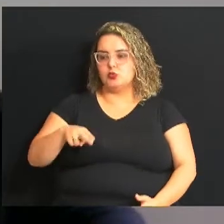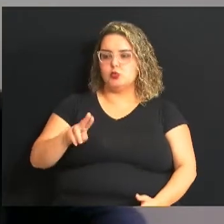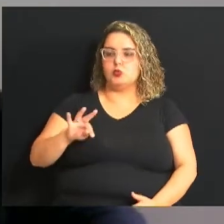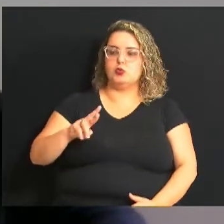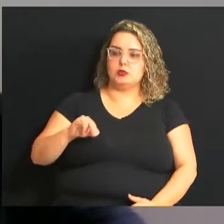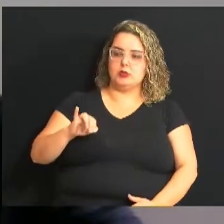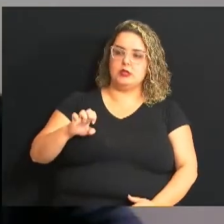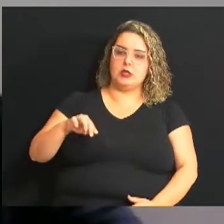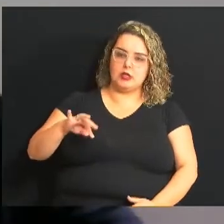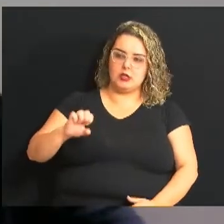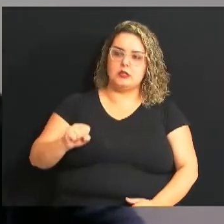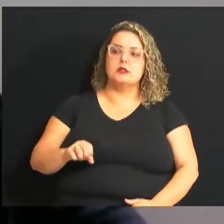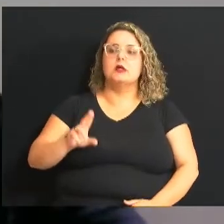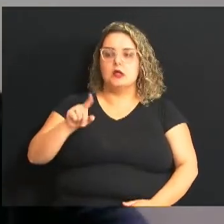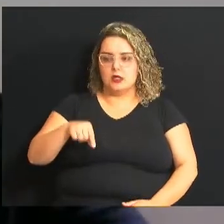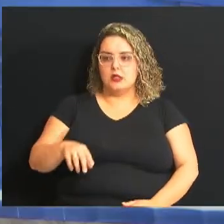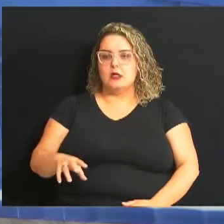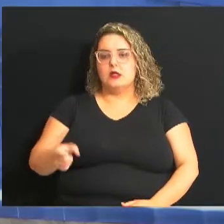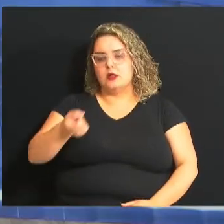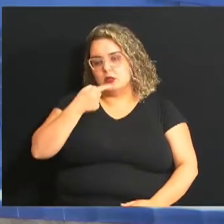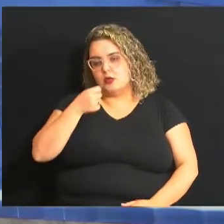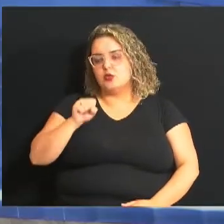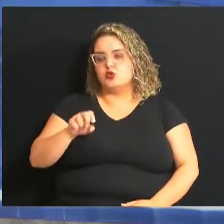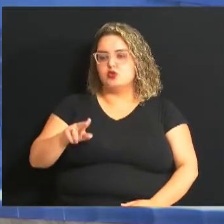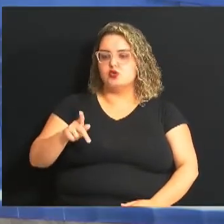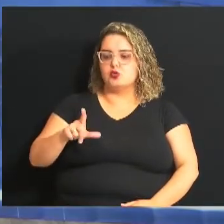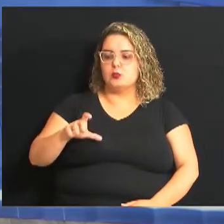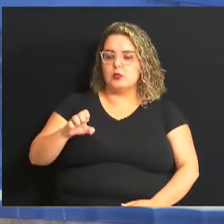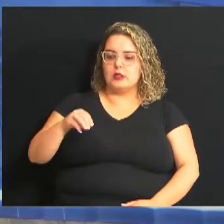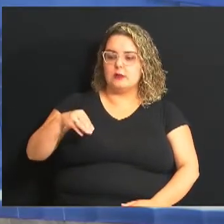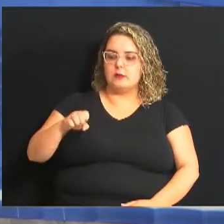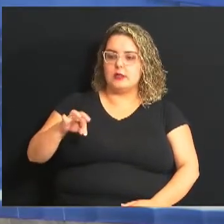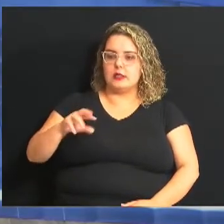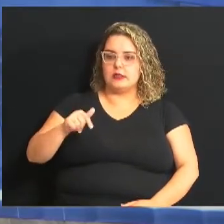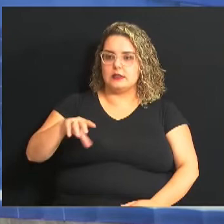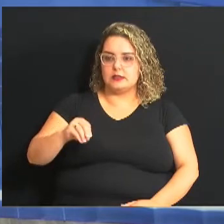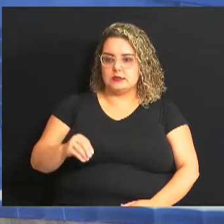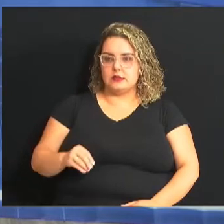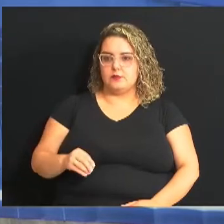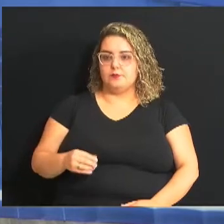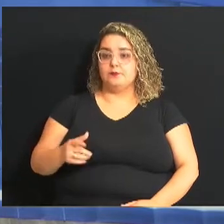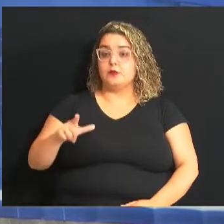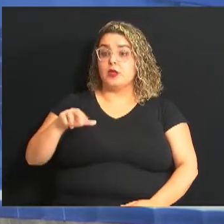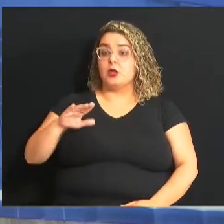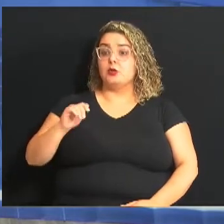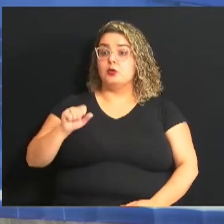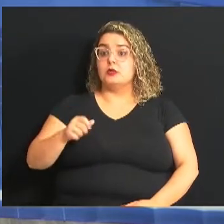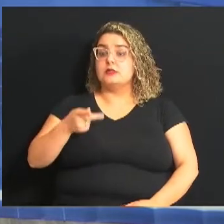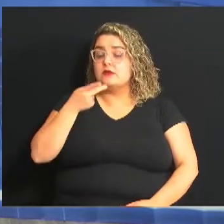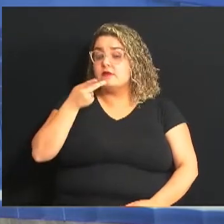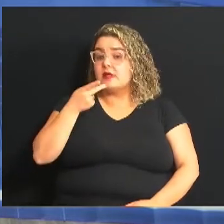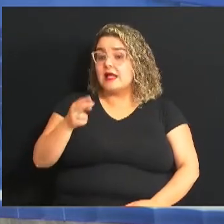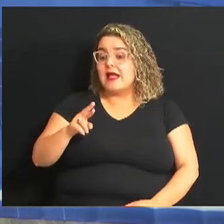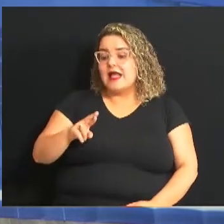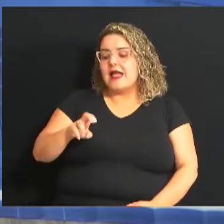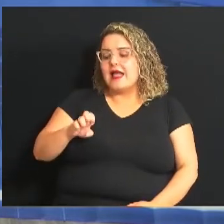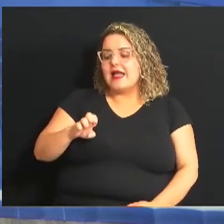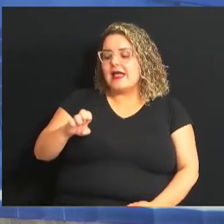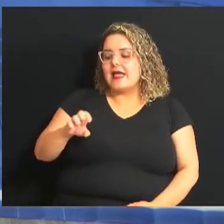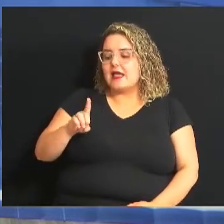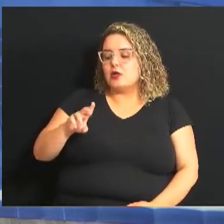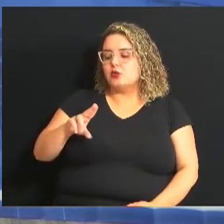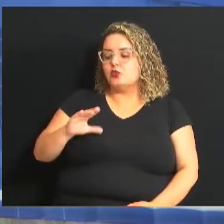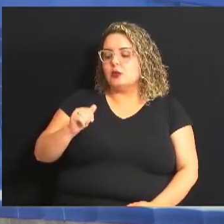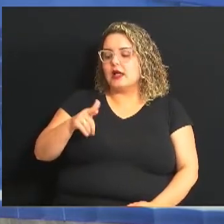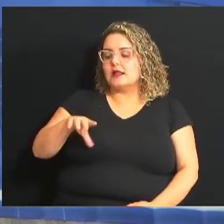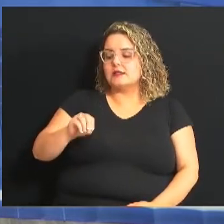a suplementação mesmo. E Lucas, muito se fala em reeducação alimentar. É esse o termo agora que vocês